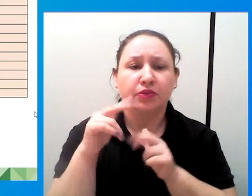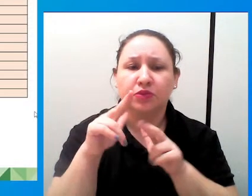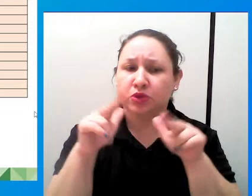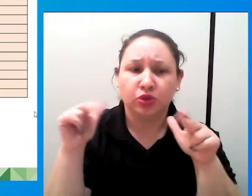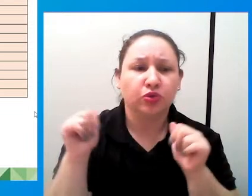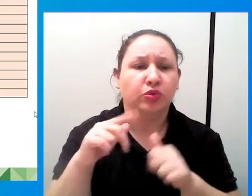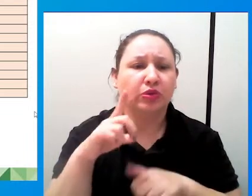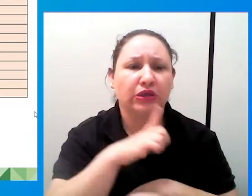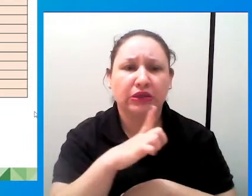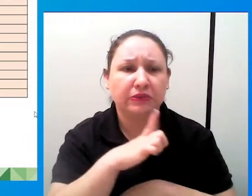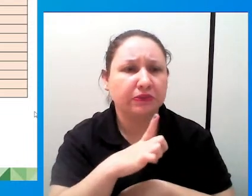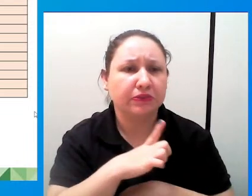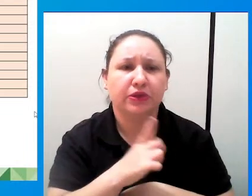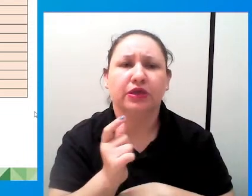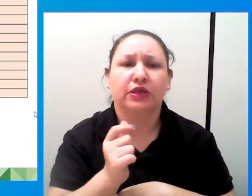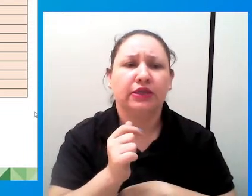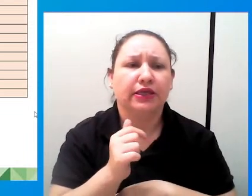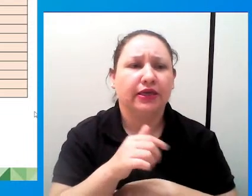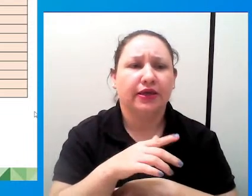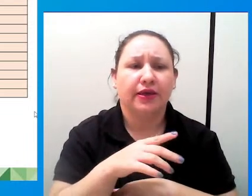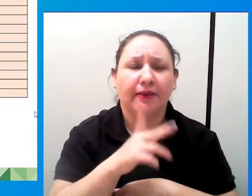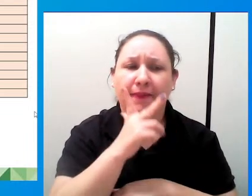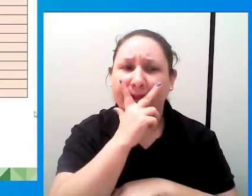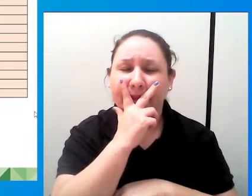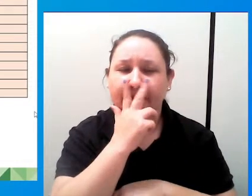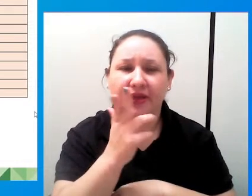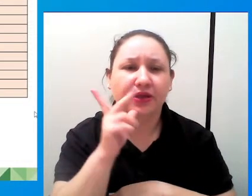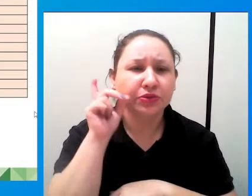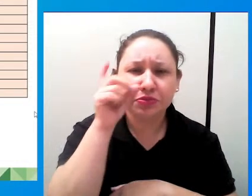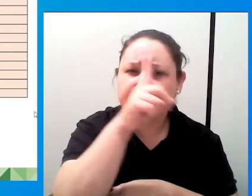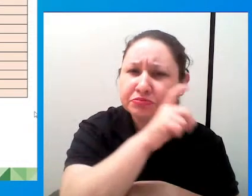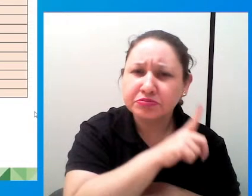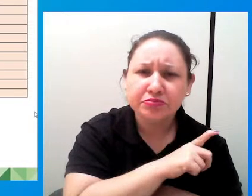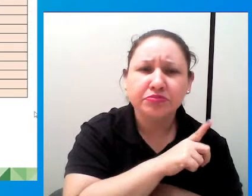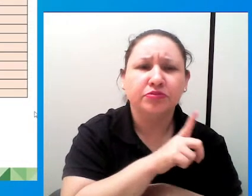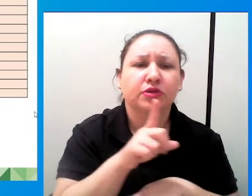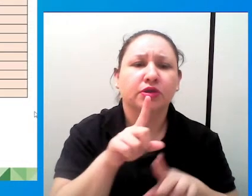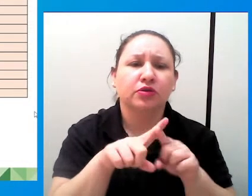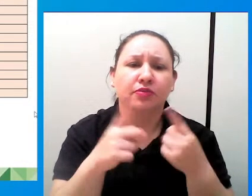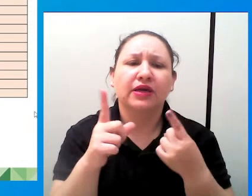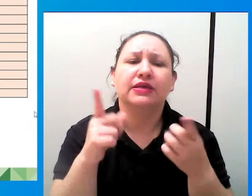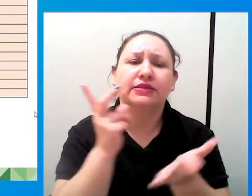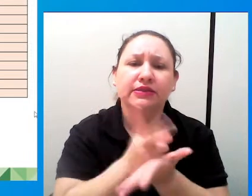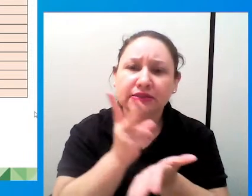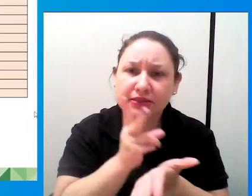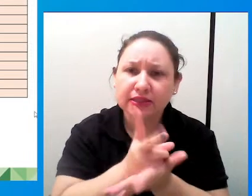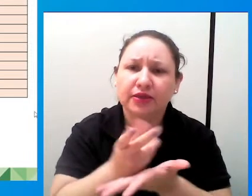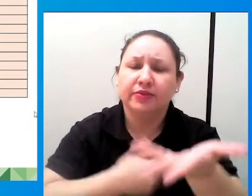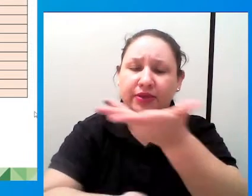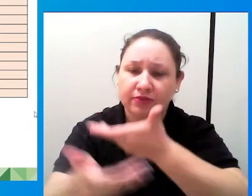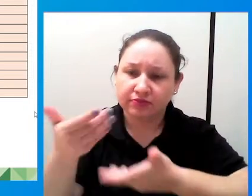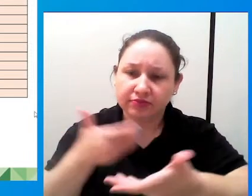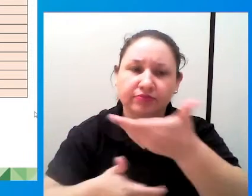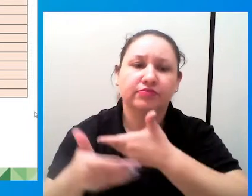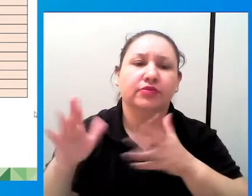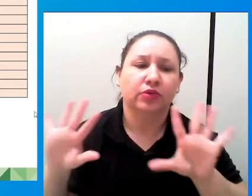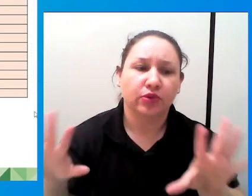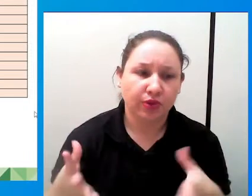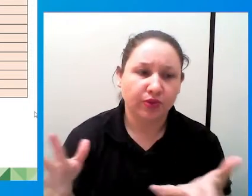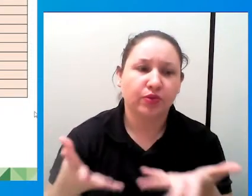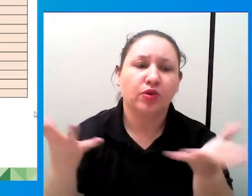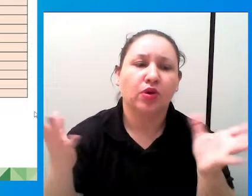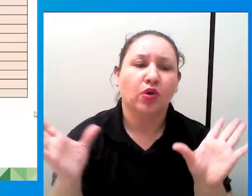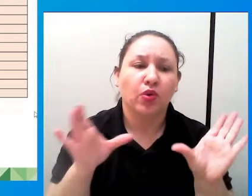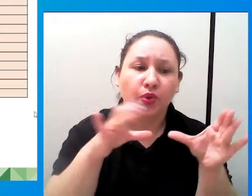esse processo e nessa ponte de articulação com os NDEs. Então, eu vejo que